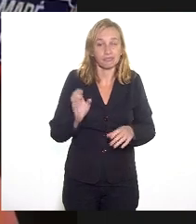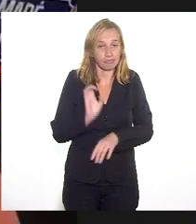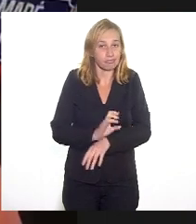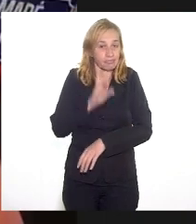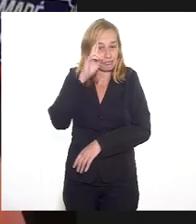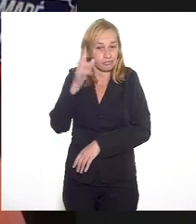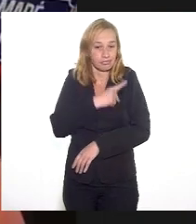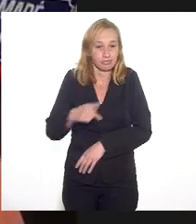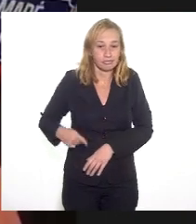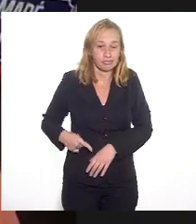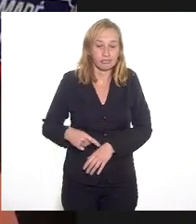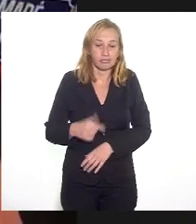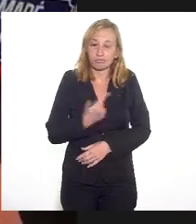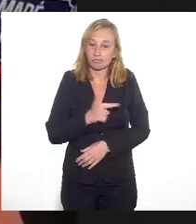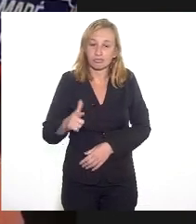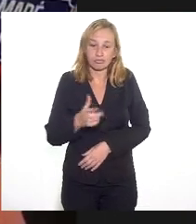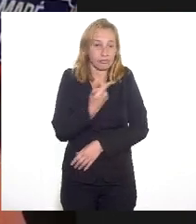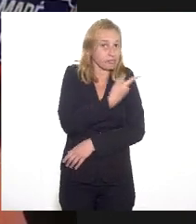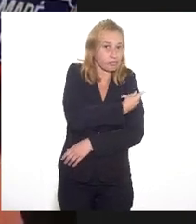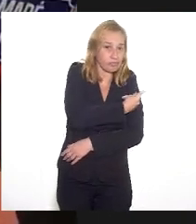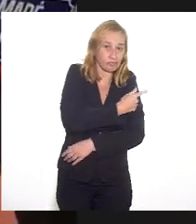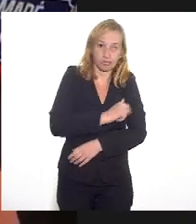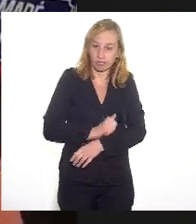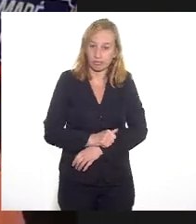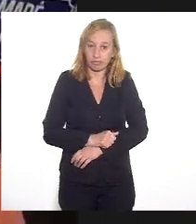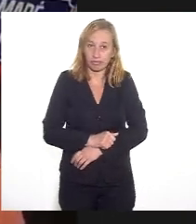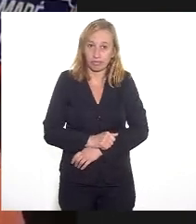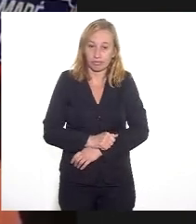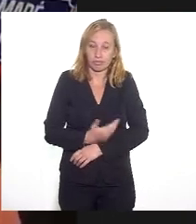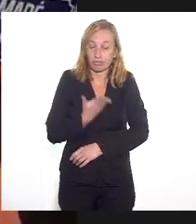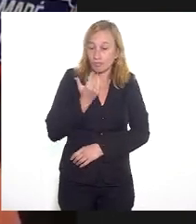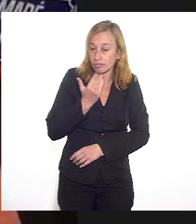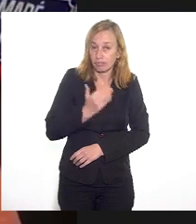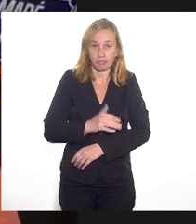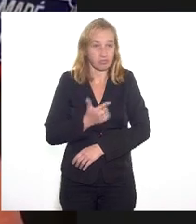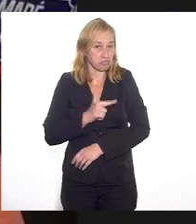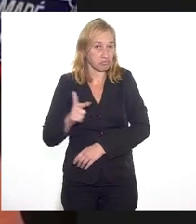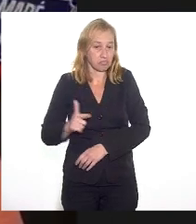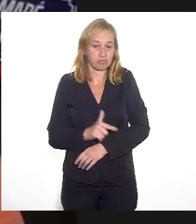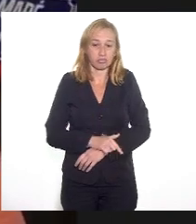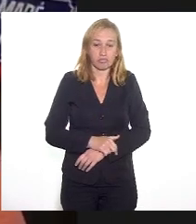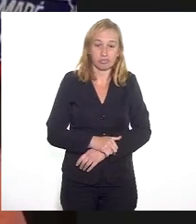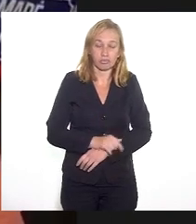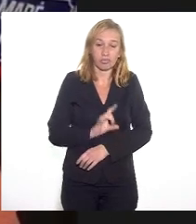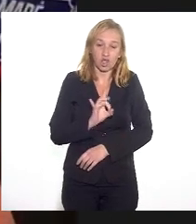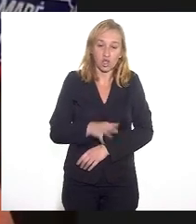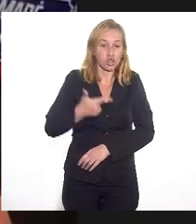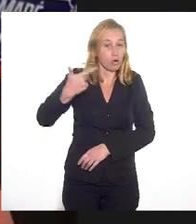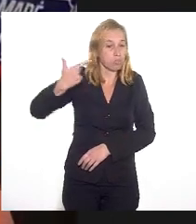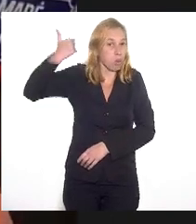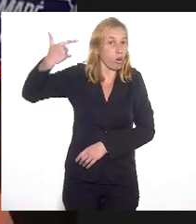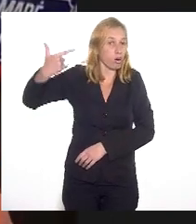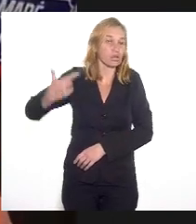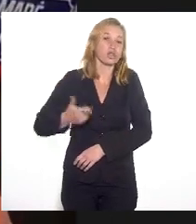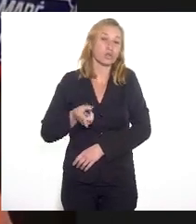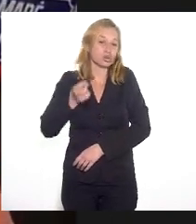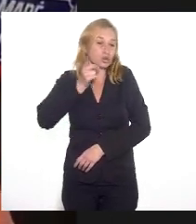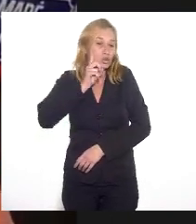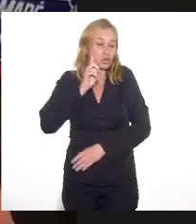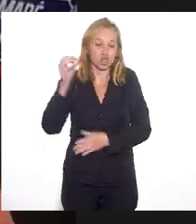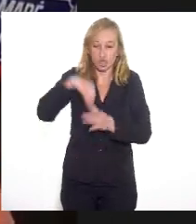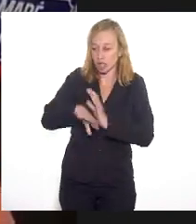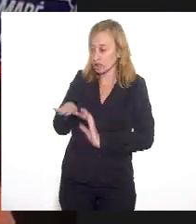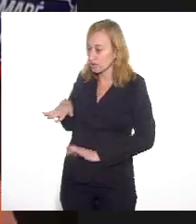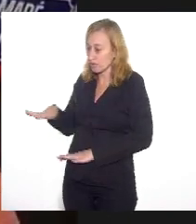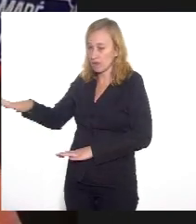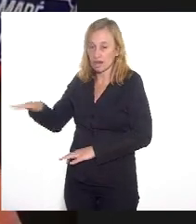que não se garantiu vacina, não se garantiu comida, mas está se garantindo tiro de fuzil cotidianamente dentro das favelas e